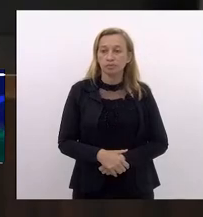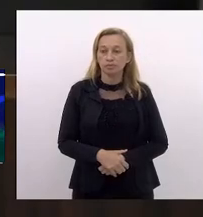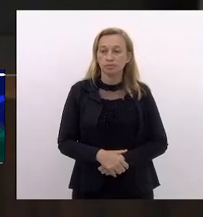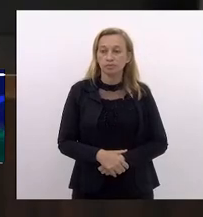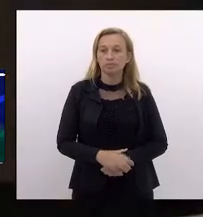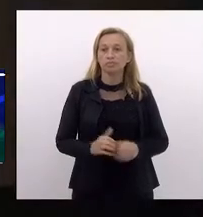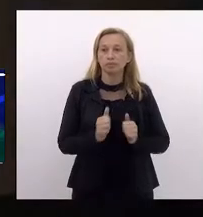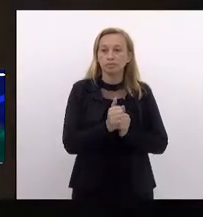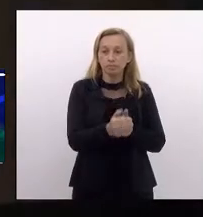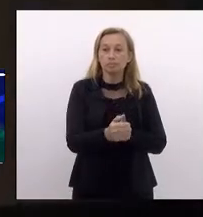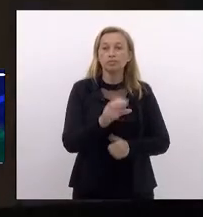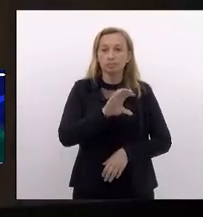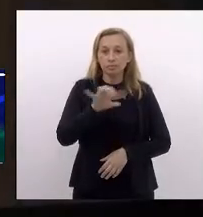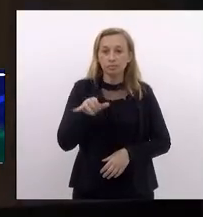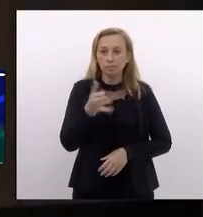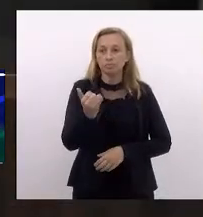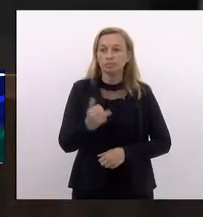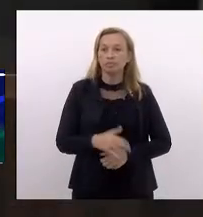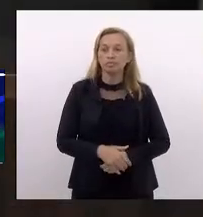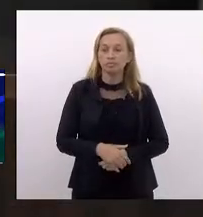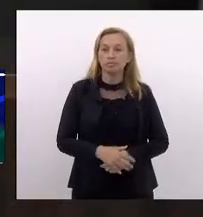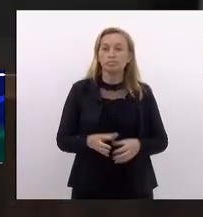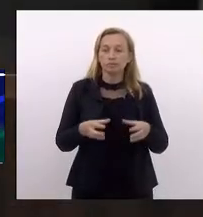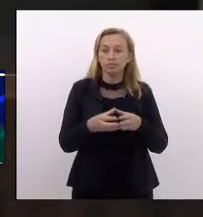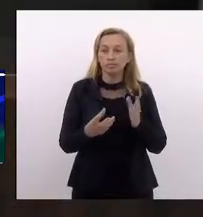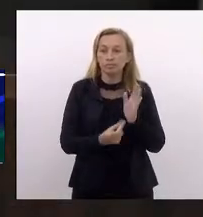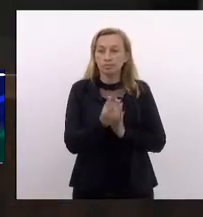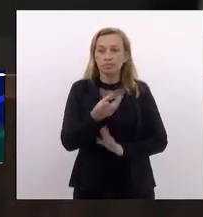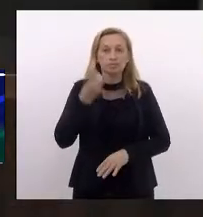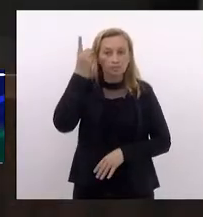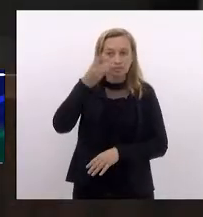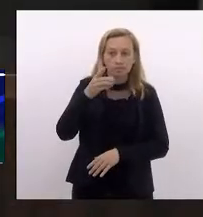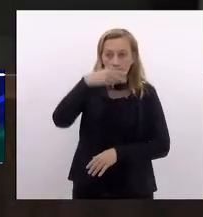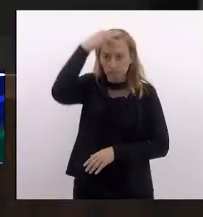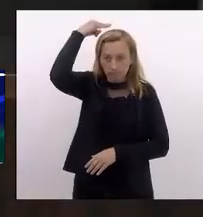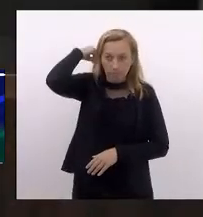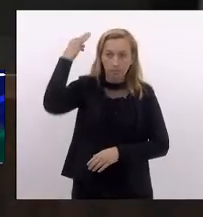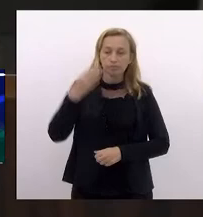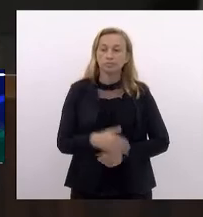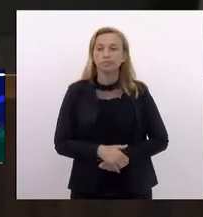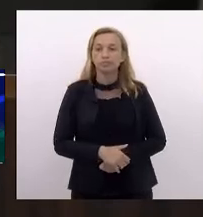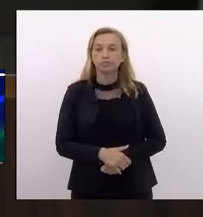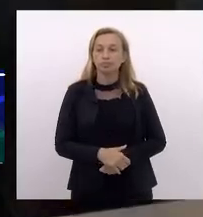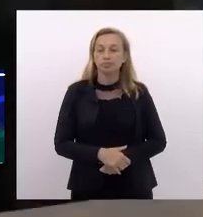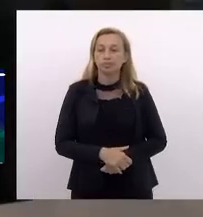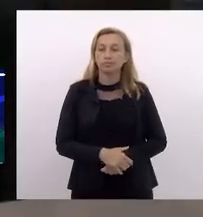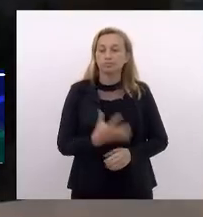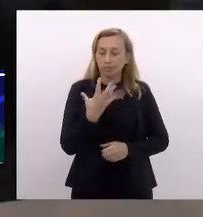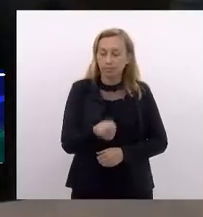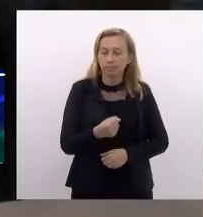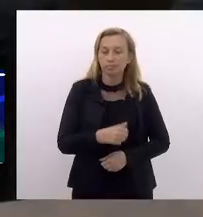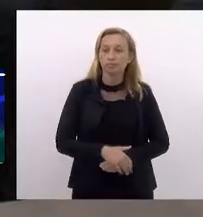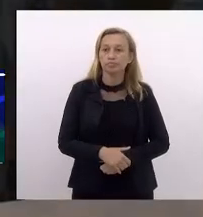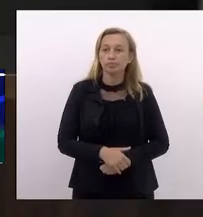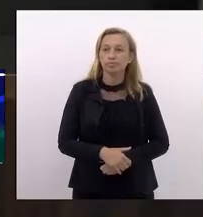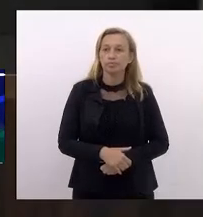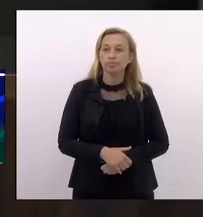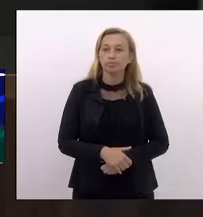eu acompanho o parecer da ccj será comissão de orçamento que tá da massa Nativa por favor